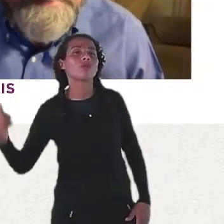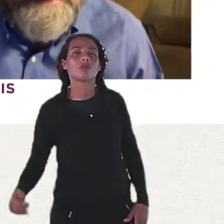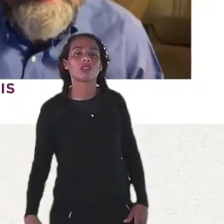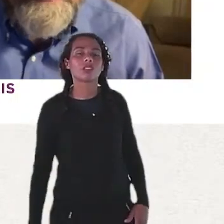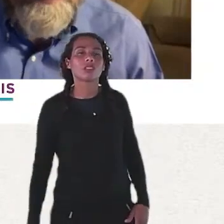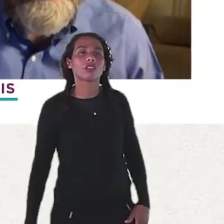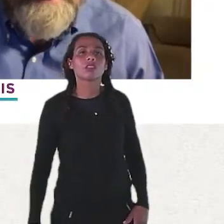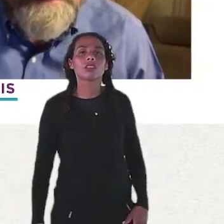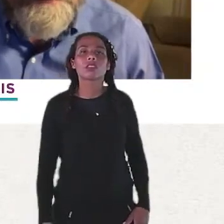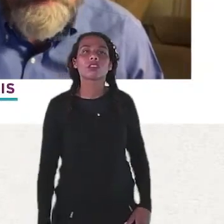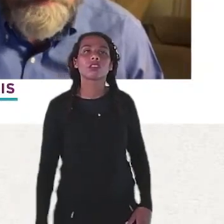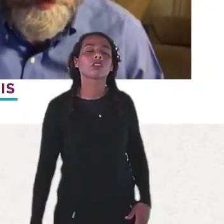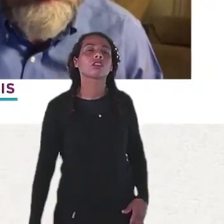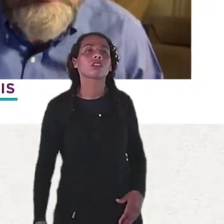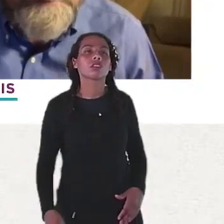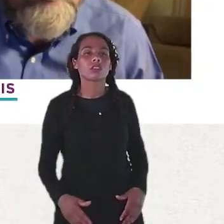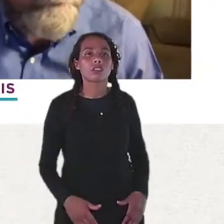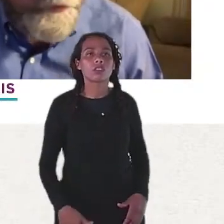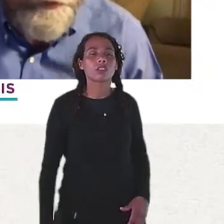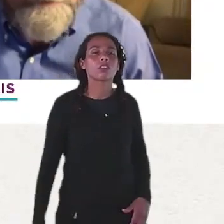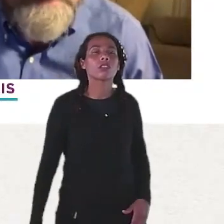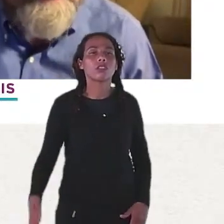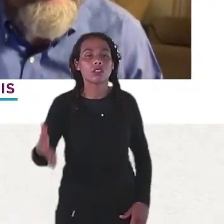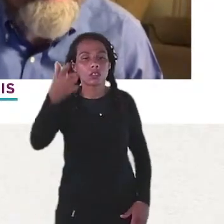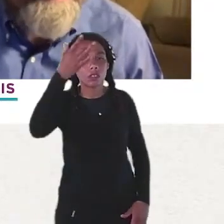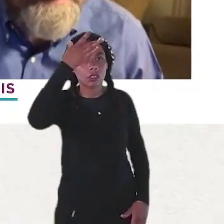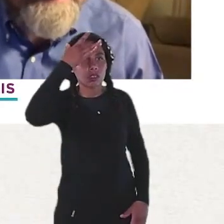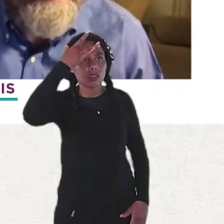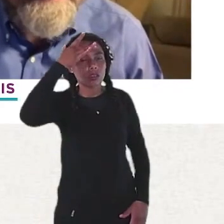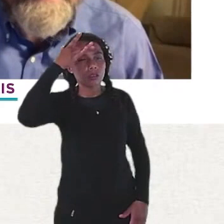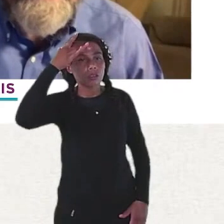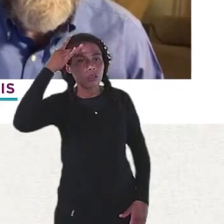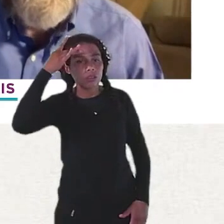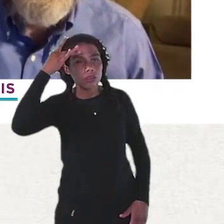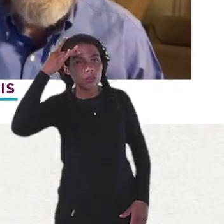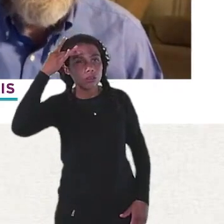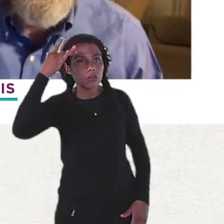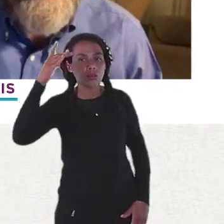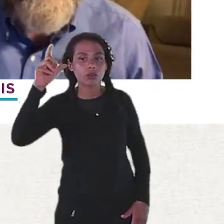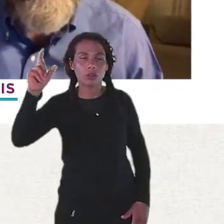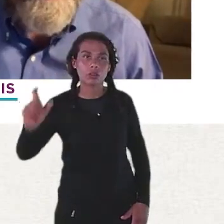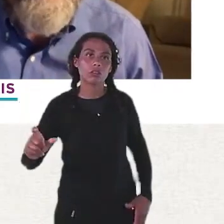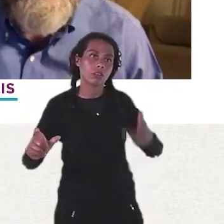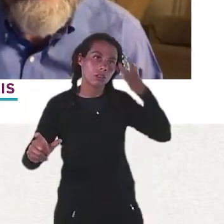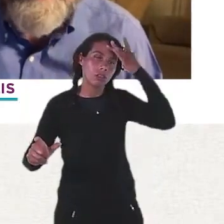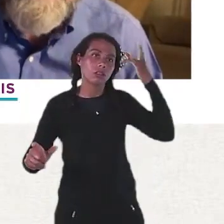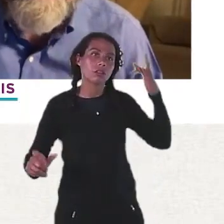uma espécie que entra em contato com outra muito mais avançada,